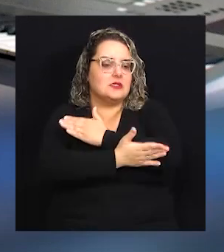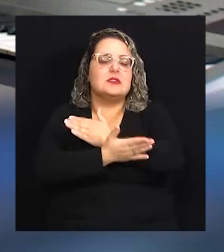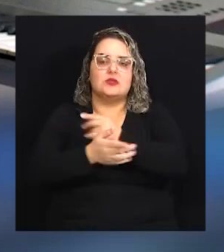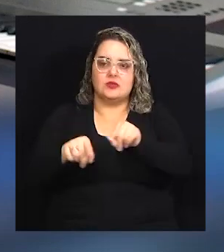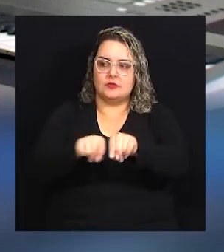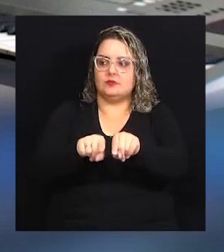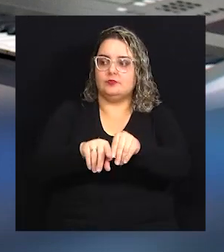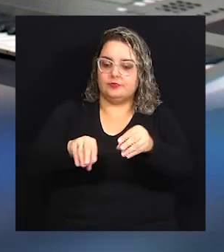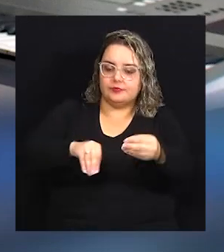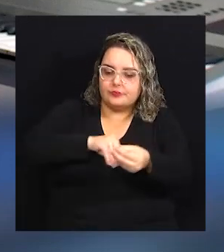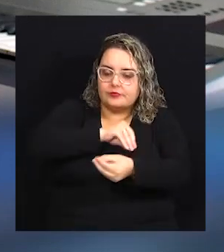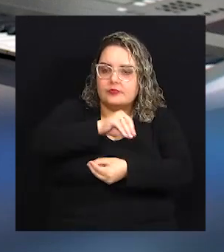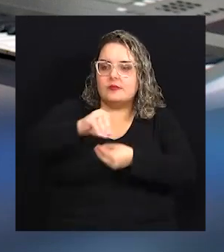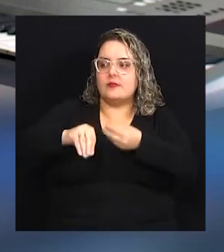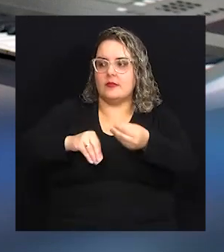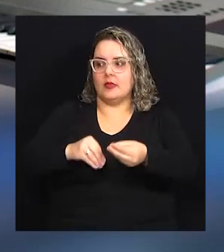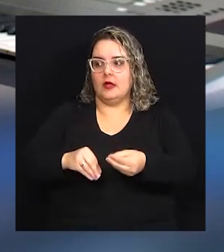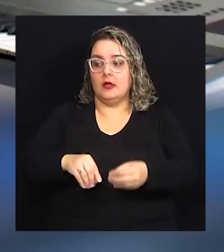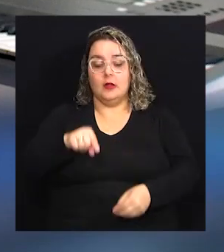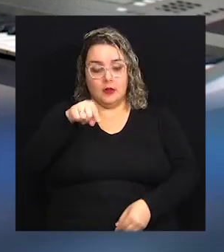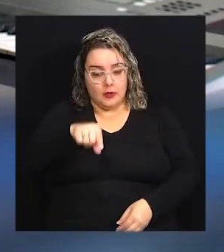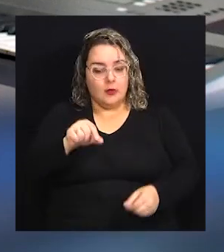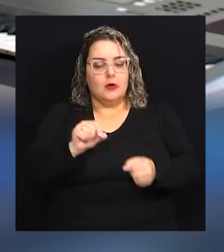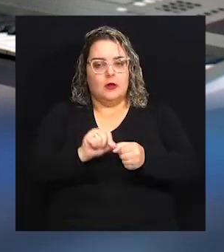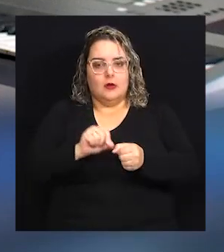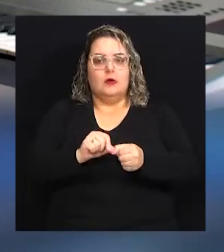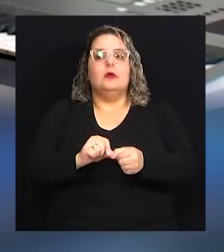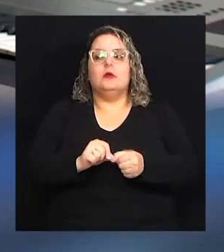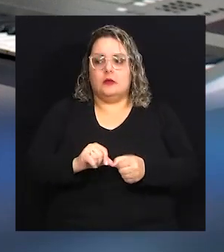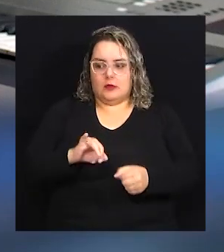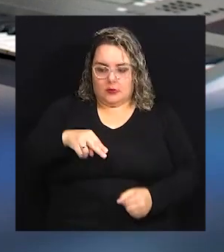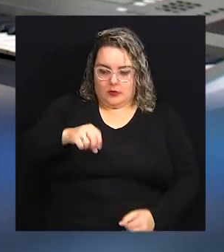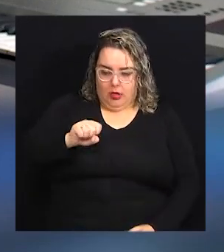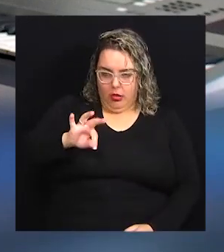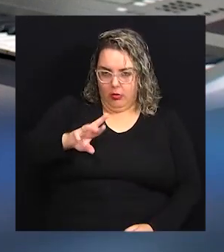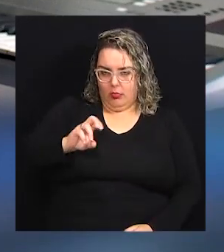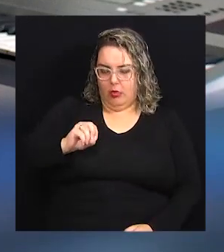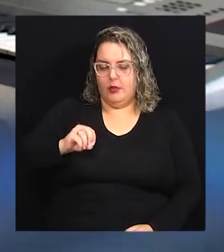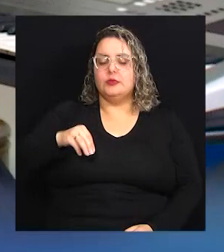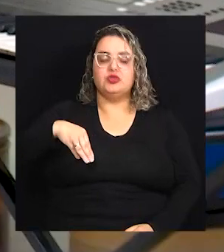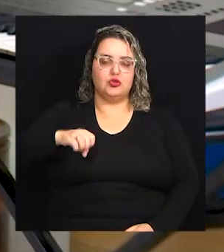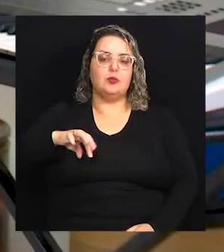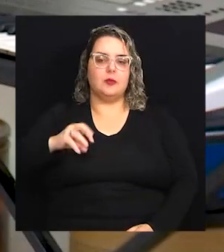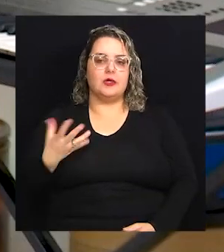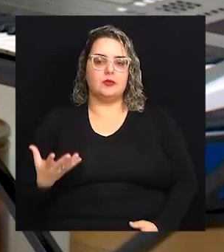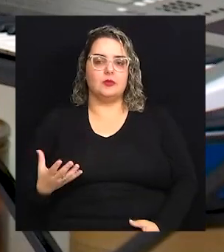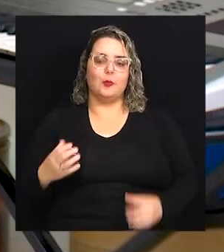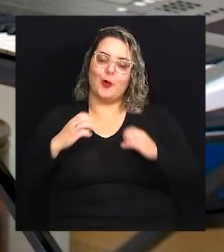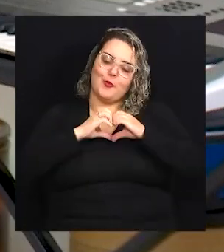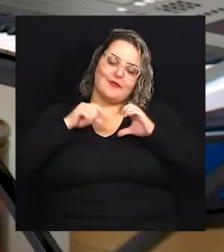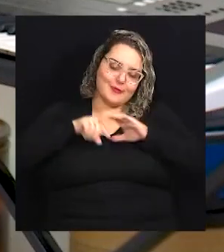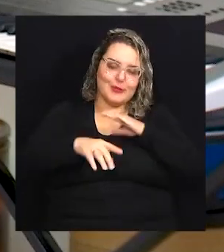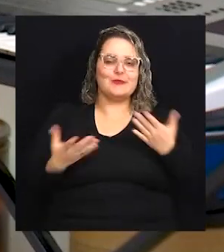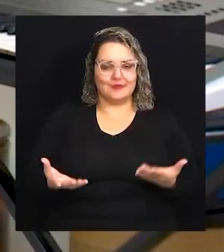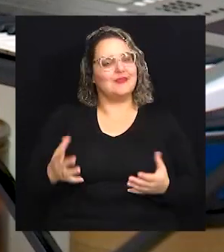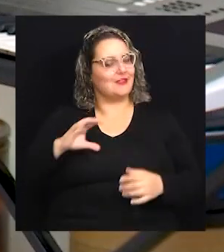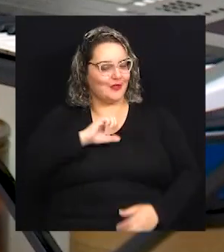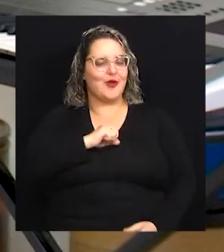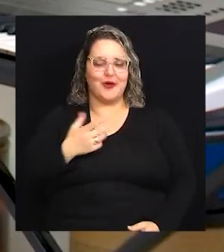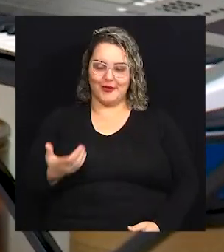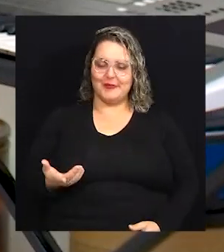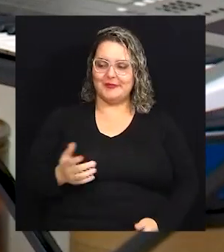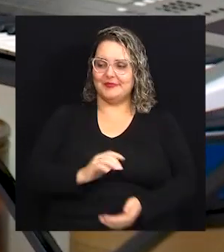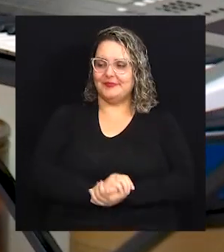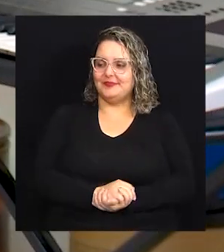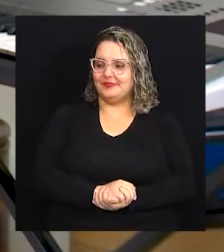né? Porque quando eles se envolvem, que eles têm que fazer o instrumento para tocar, acho que o amor fica mais intenso. Então eles gostam muito.